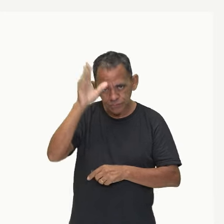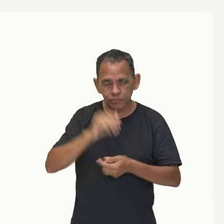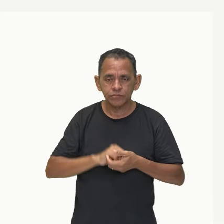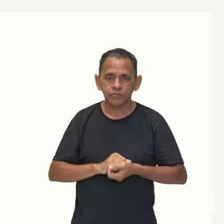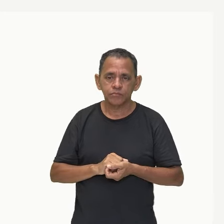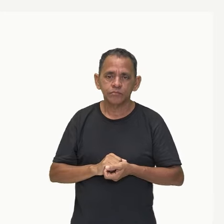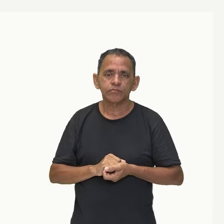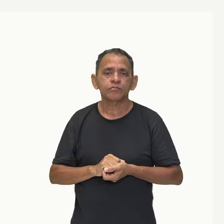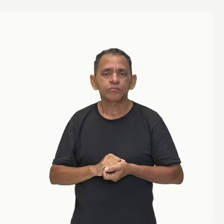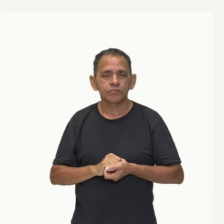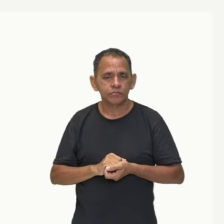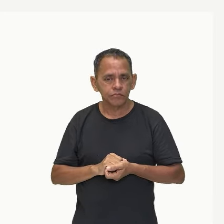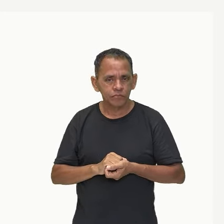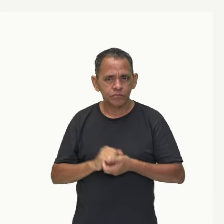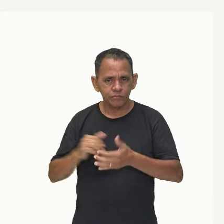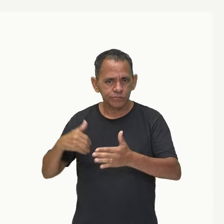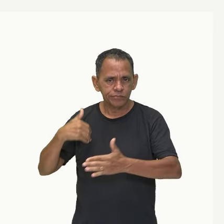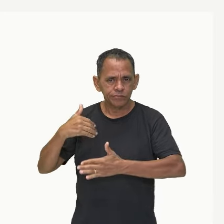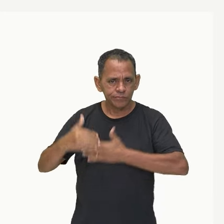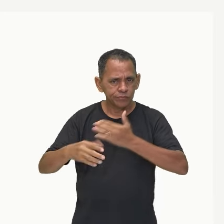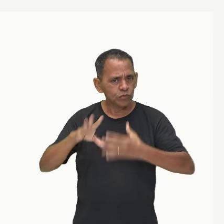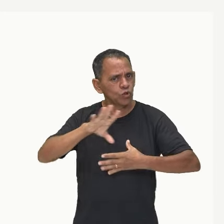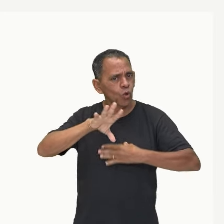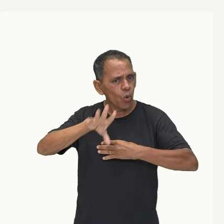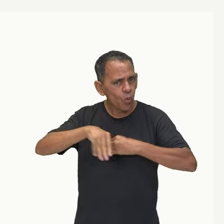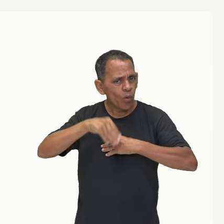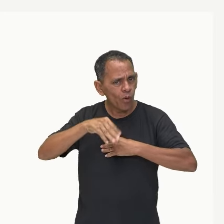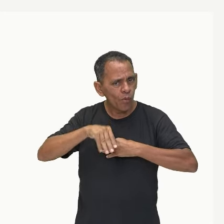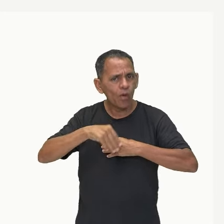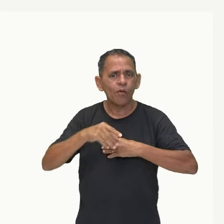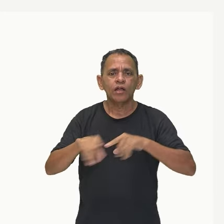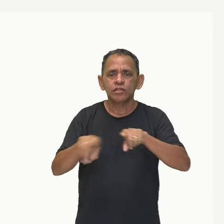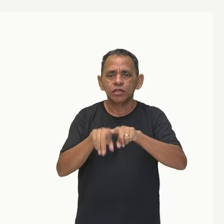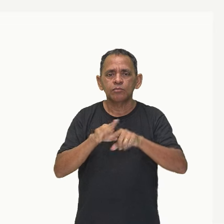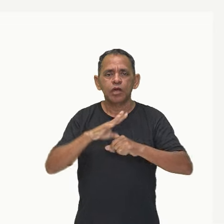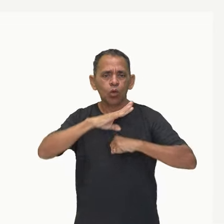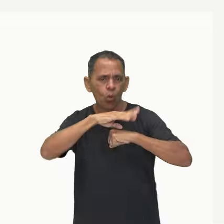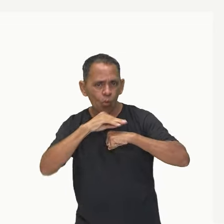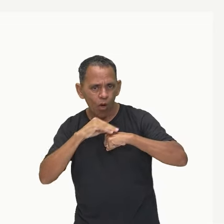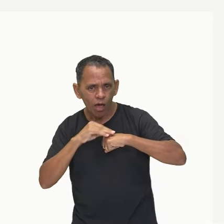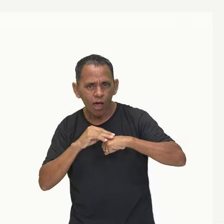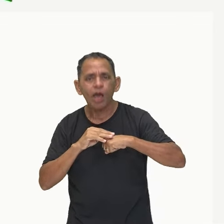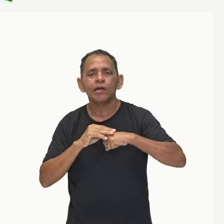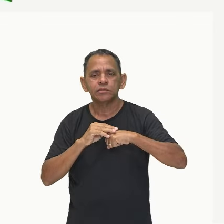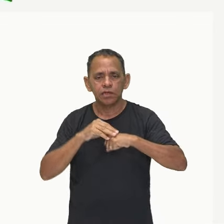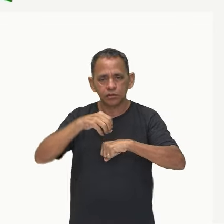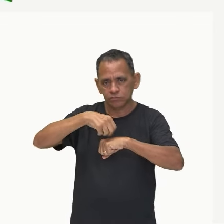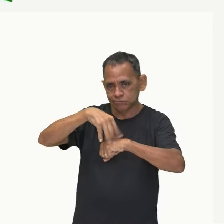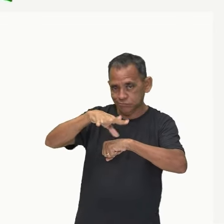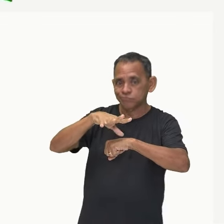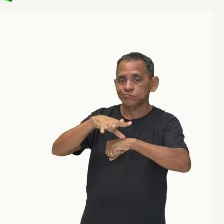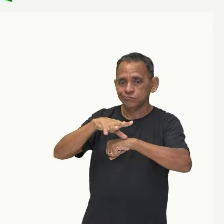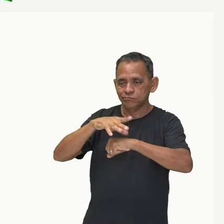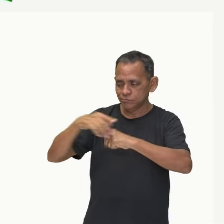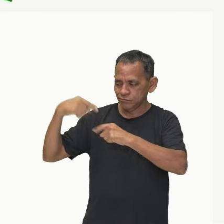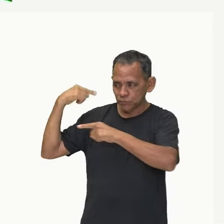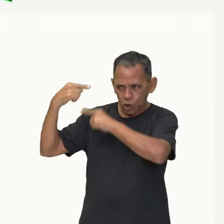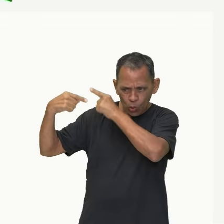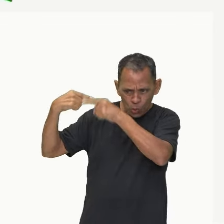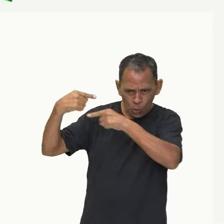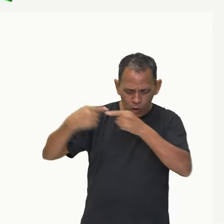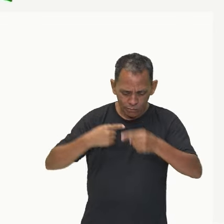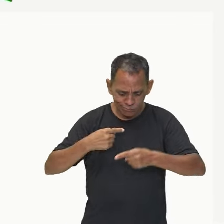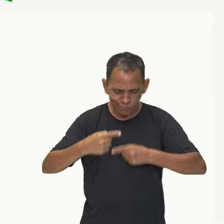ao longo da nossa vida. E é um conhecimento que nos é transmitido de geração